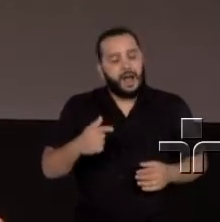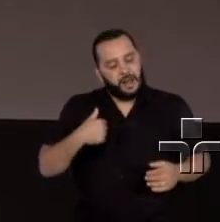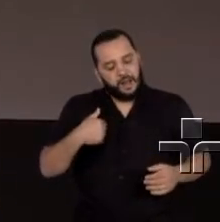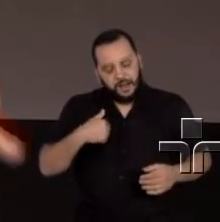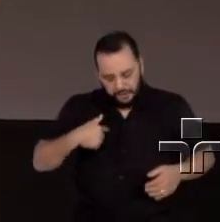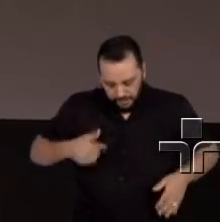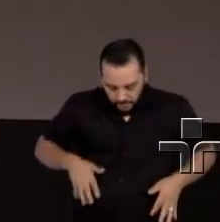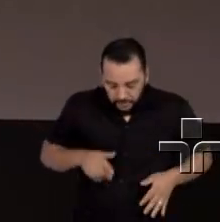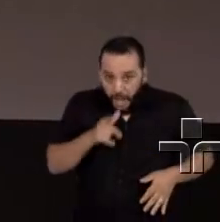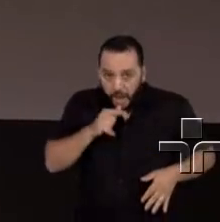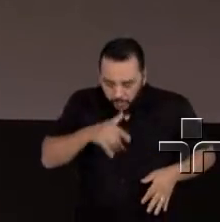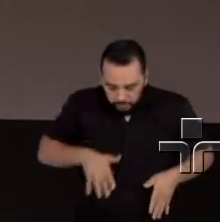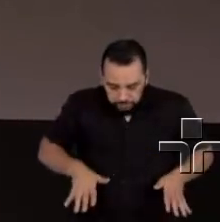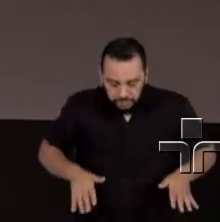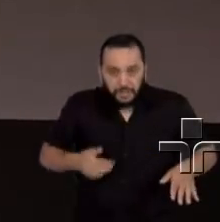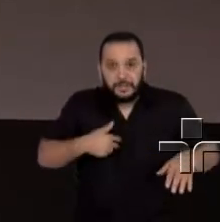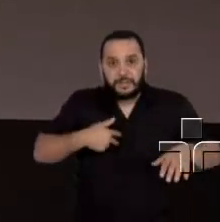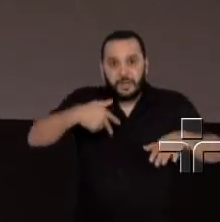de água e eu afundei.